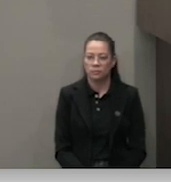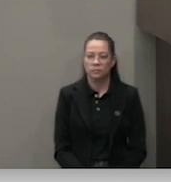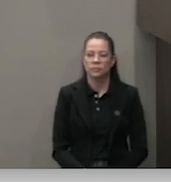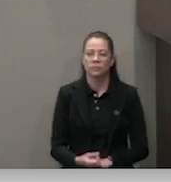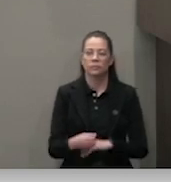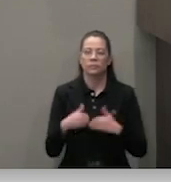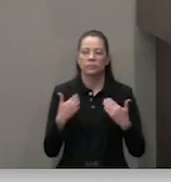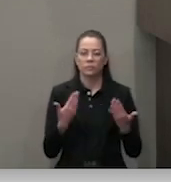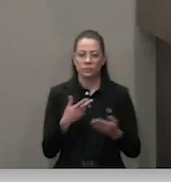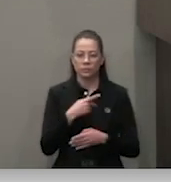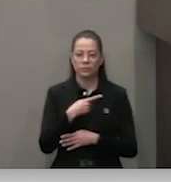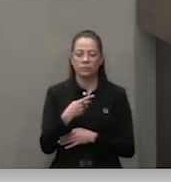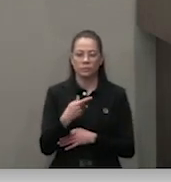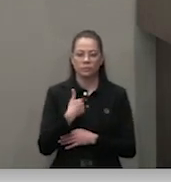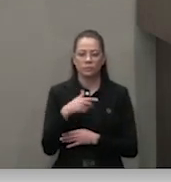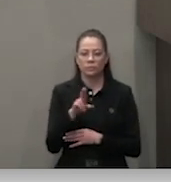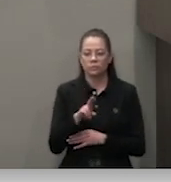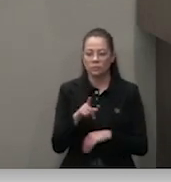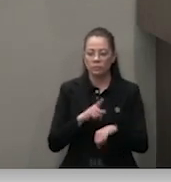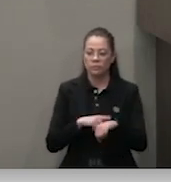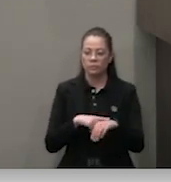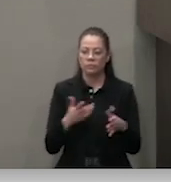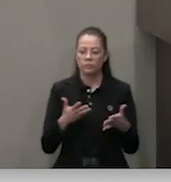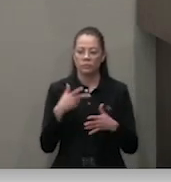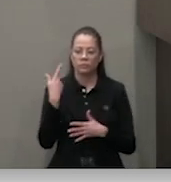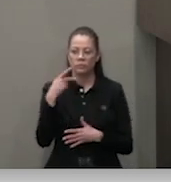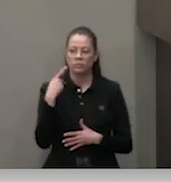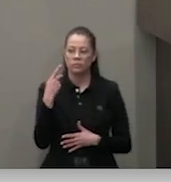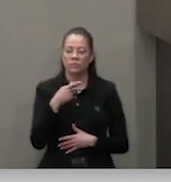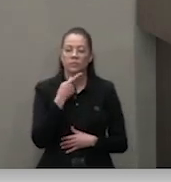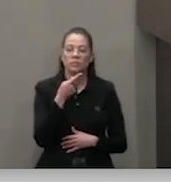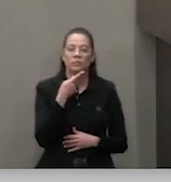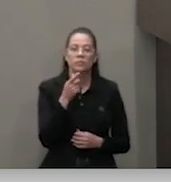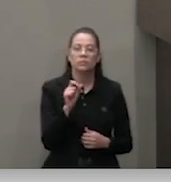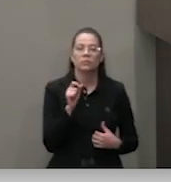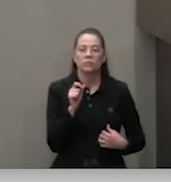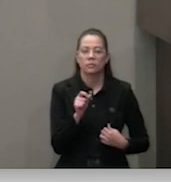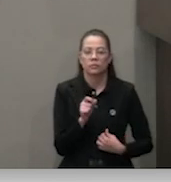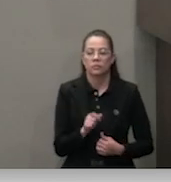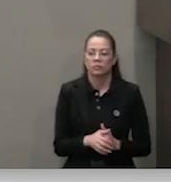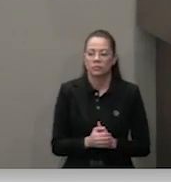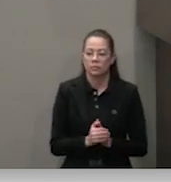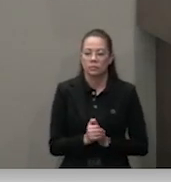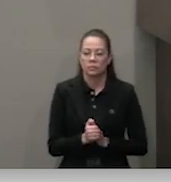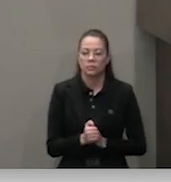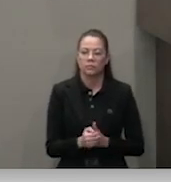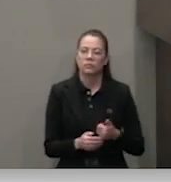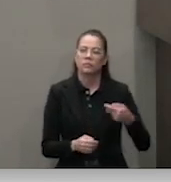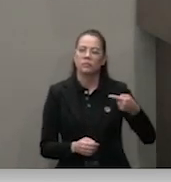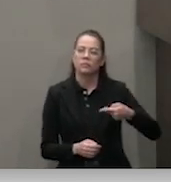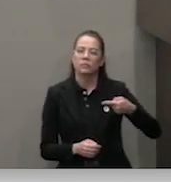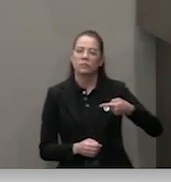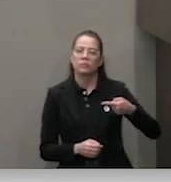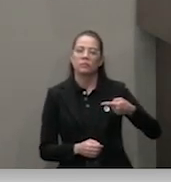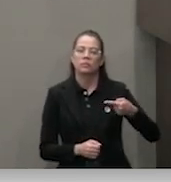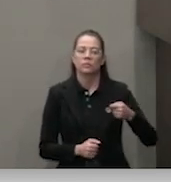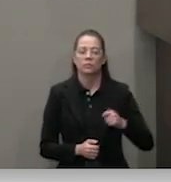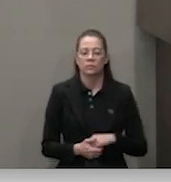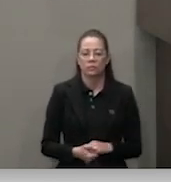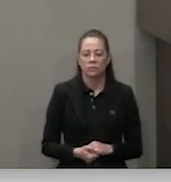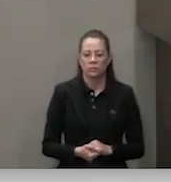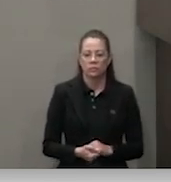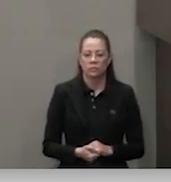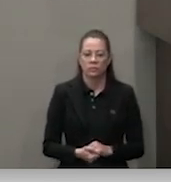bom Presidente utilizo esse espao de tempo agora como Vereador primeiramente